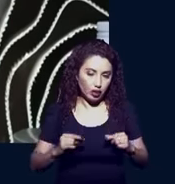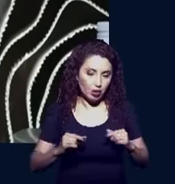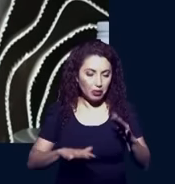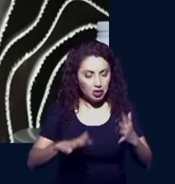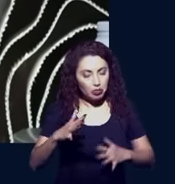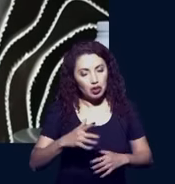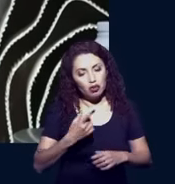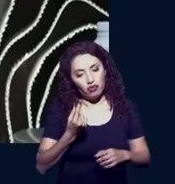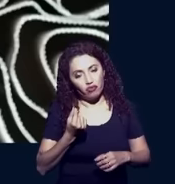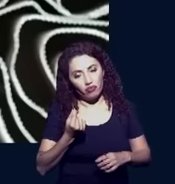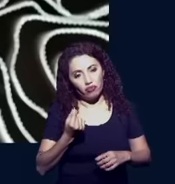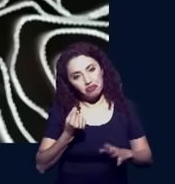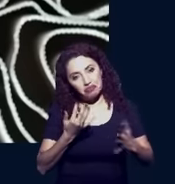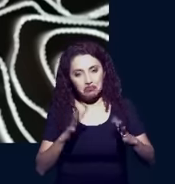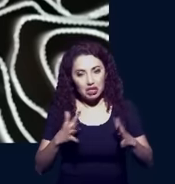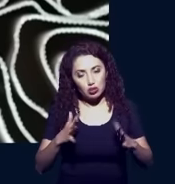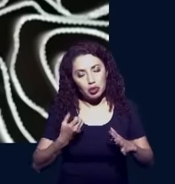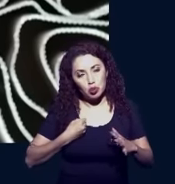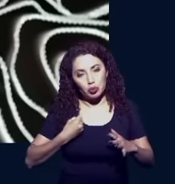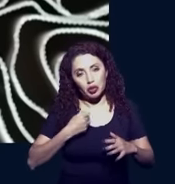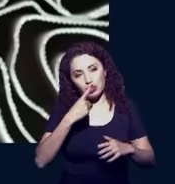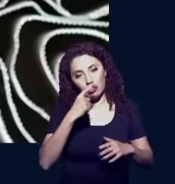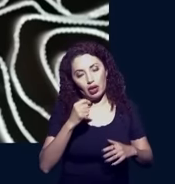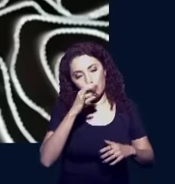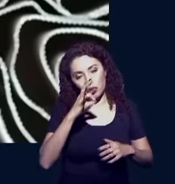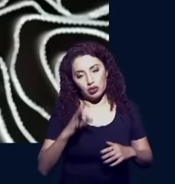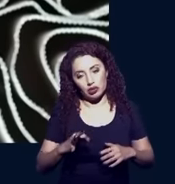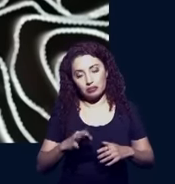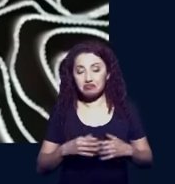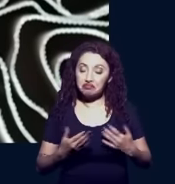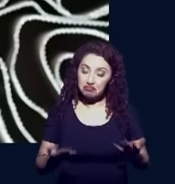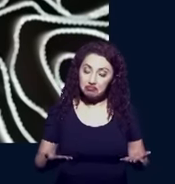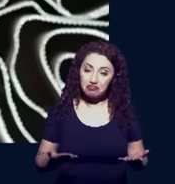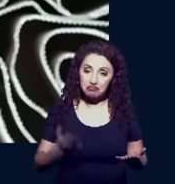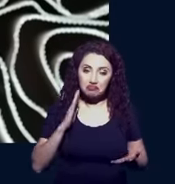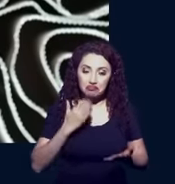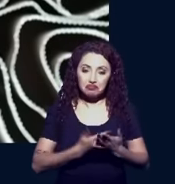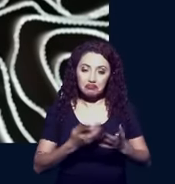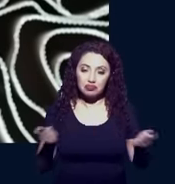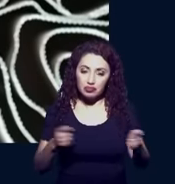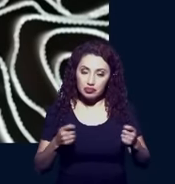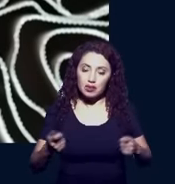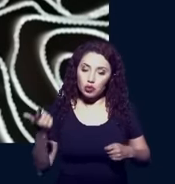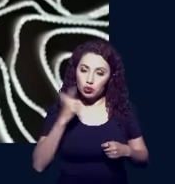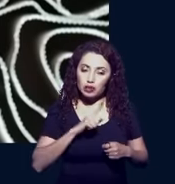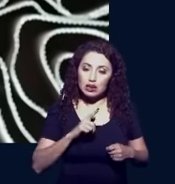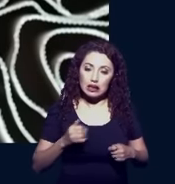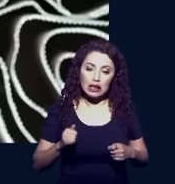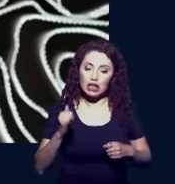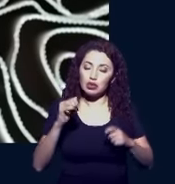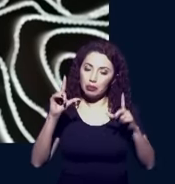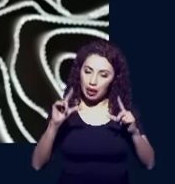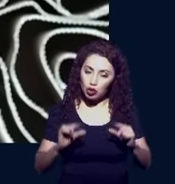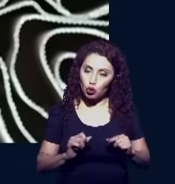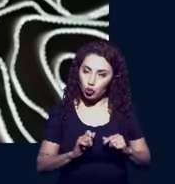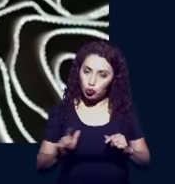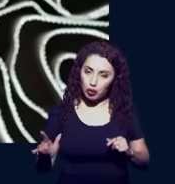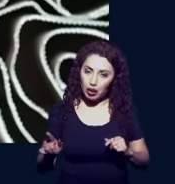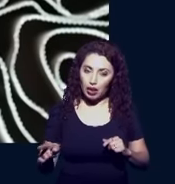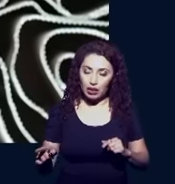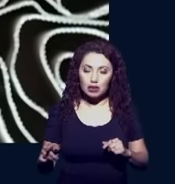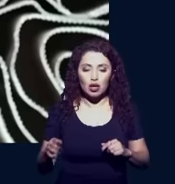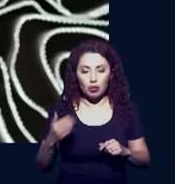de 10% Olha eu acho que a gente tem potencial para ter taxas menores do que essa eu acho que o banco central